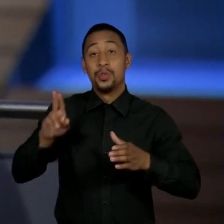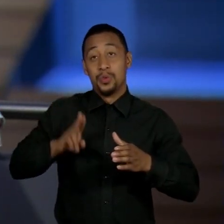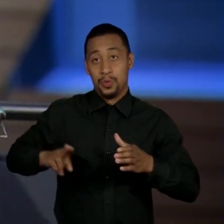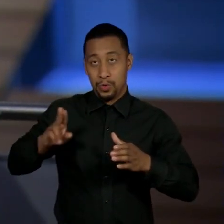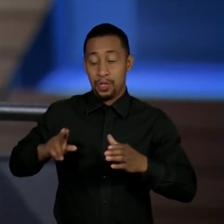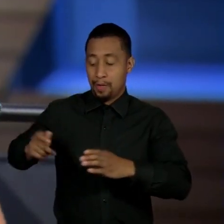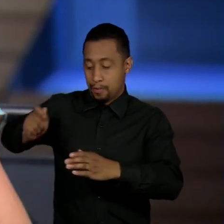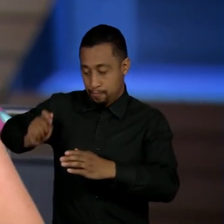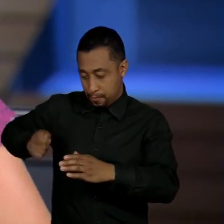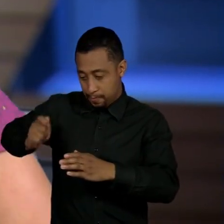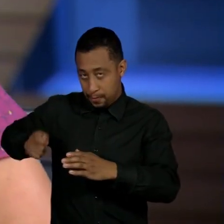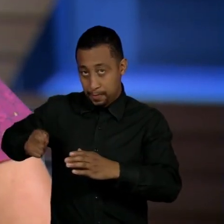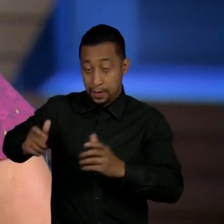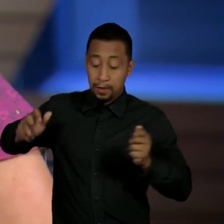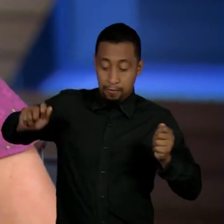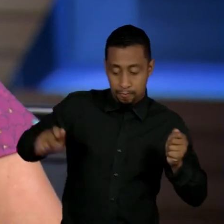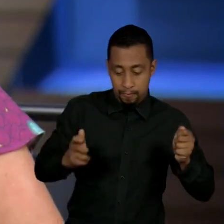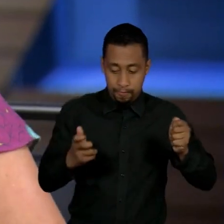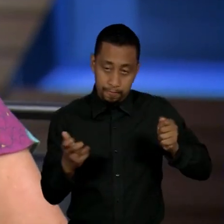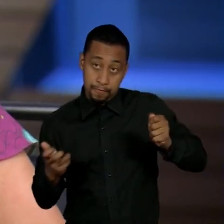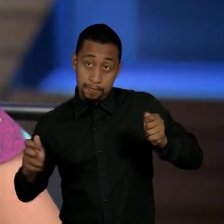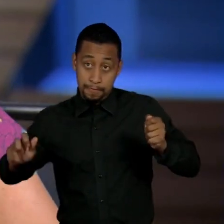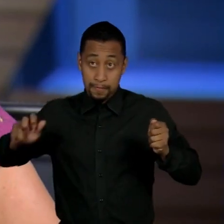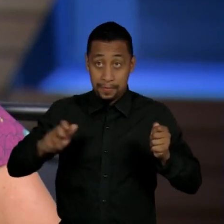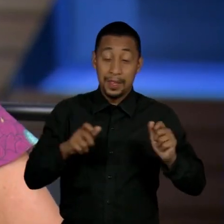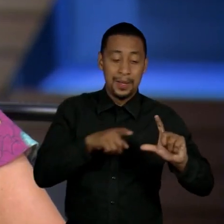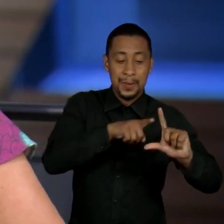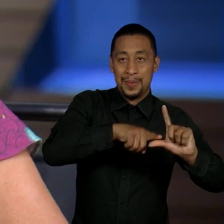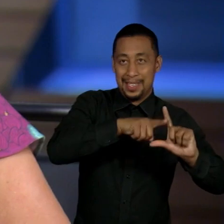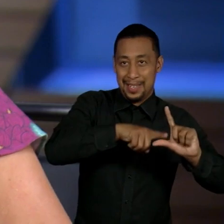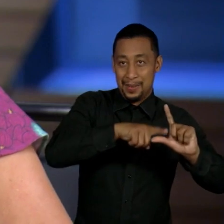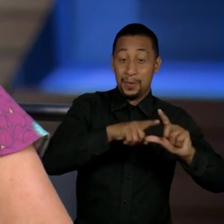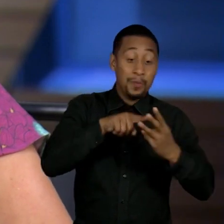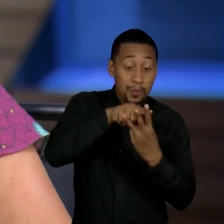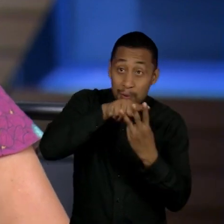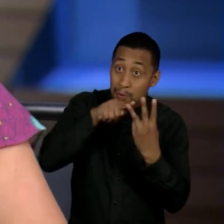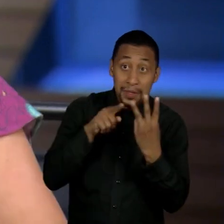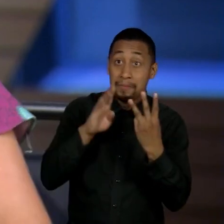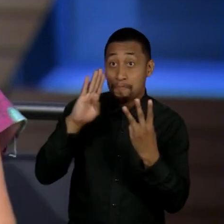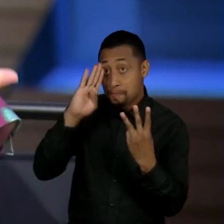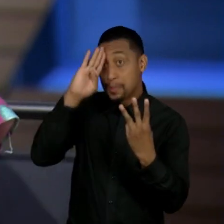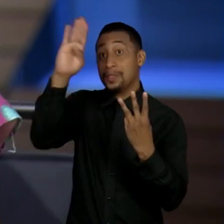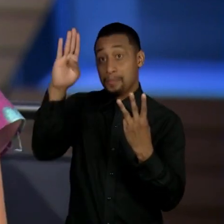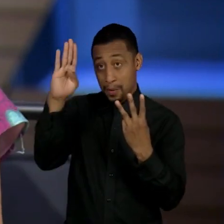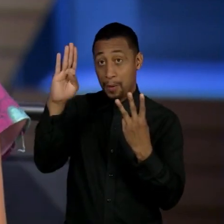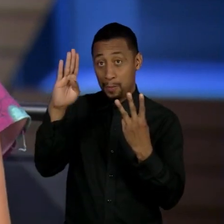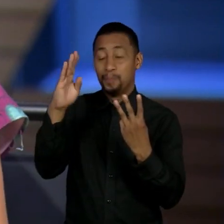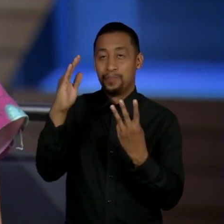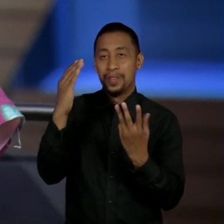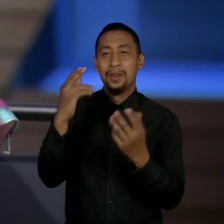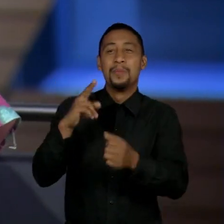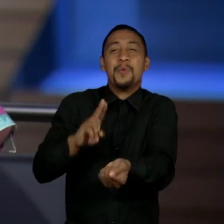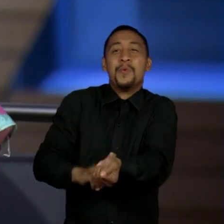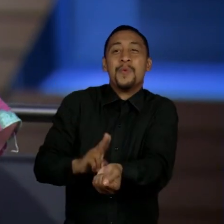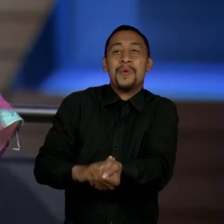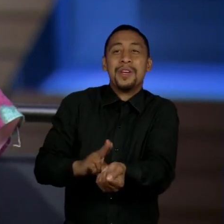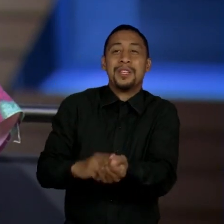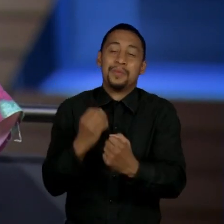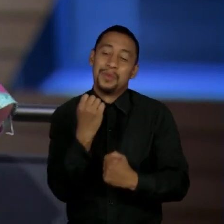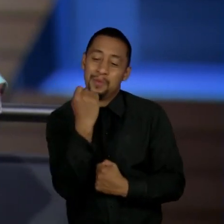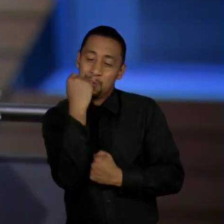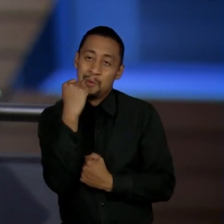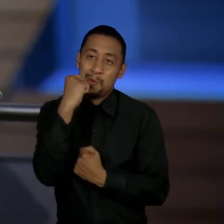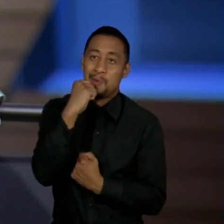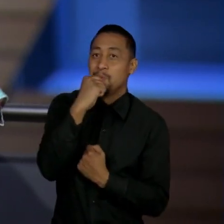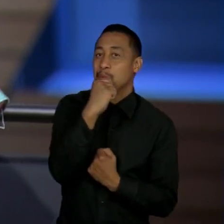sanfona e do triângulo, que é o power trio brasileiro, né? E que aí você tem toda, enfim, tudo que se precisa para uma